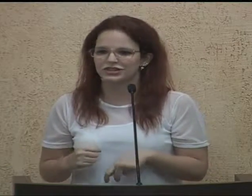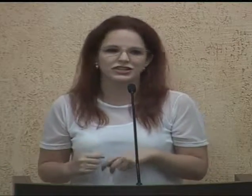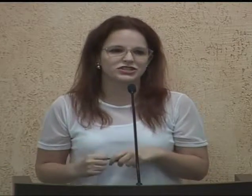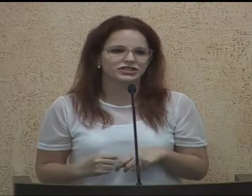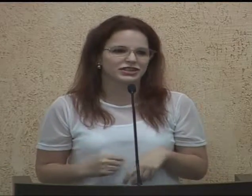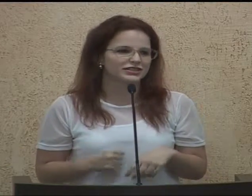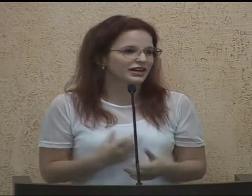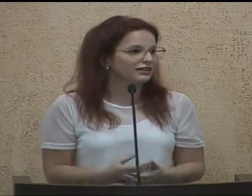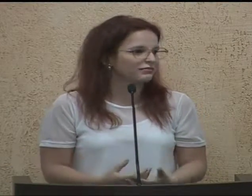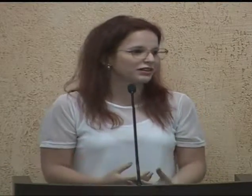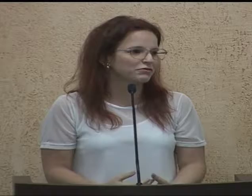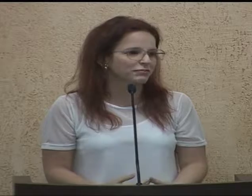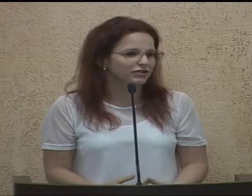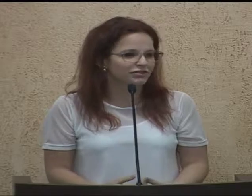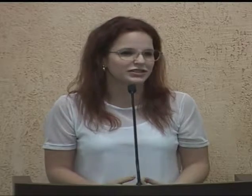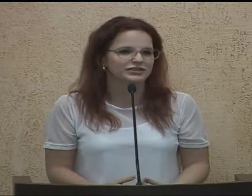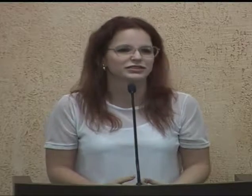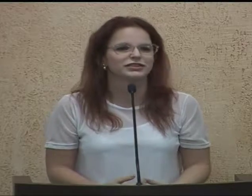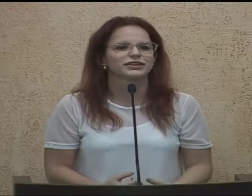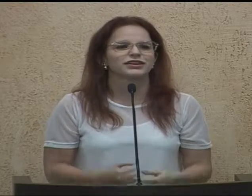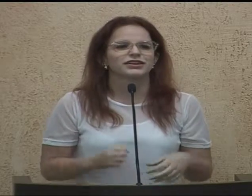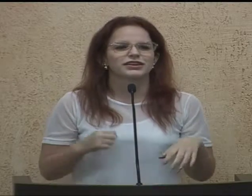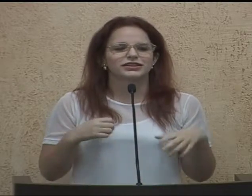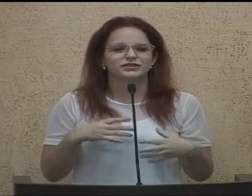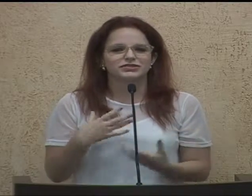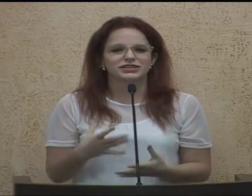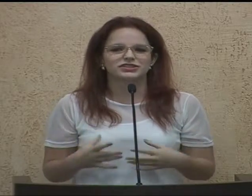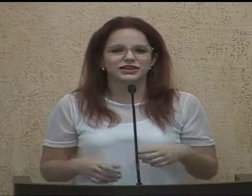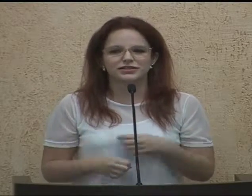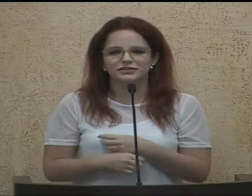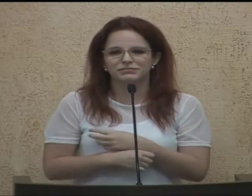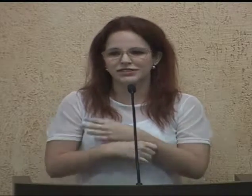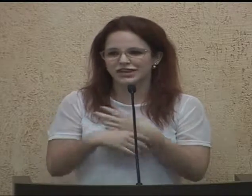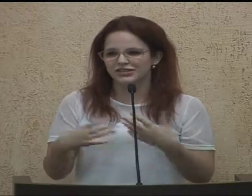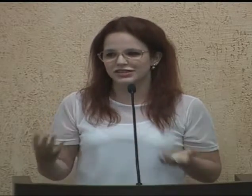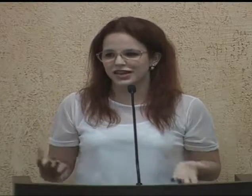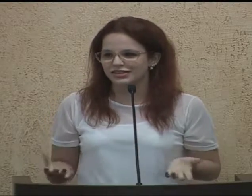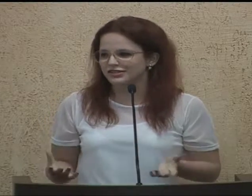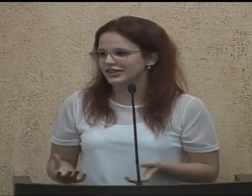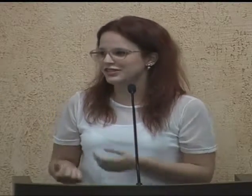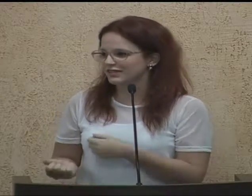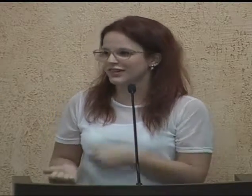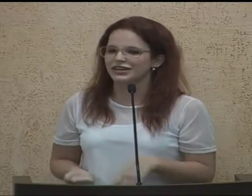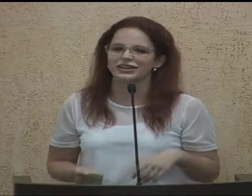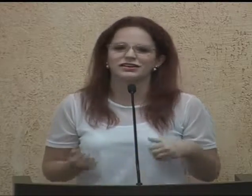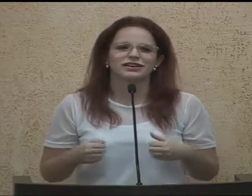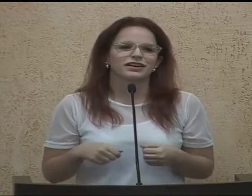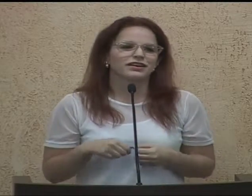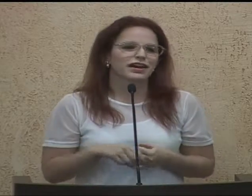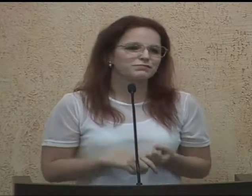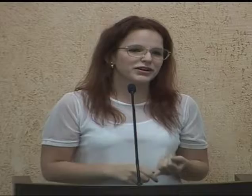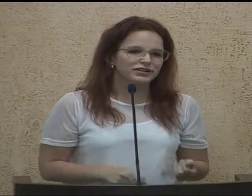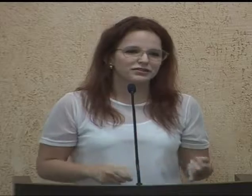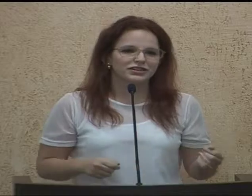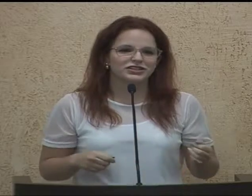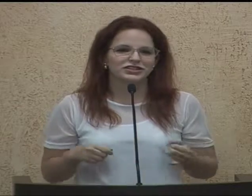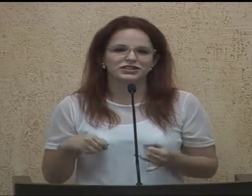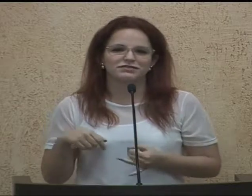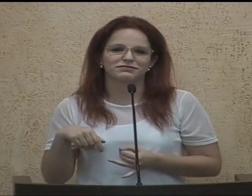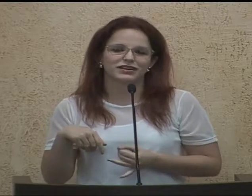confundir no dia a dia, será que eu tenho alguma coisa? Então, existe aí uma série de testes que a gente avalia. É